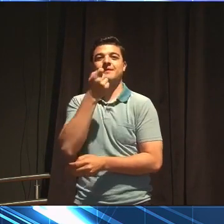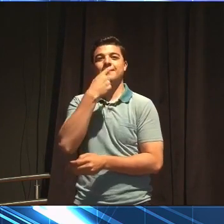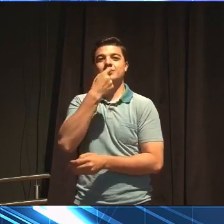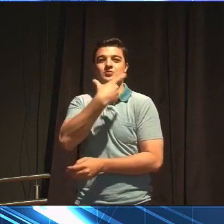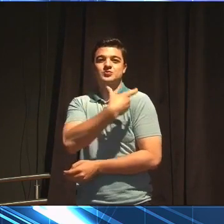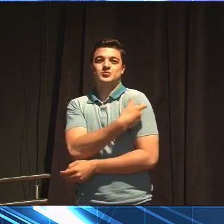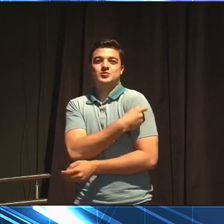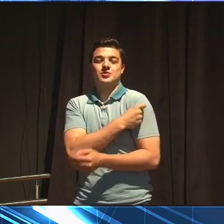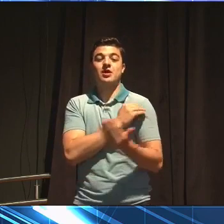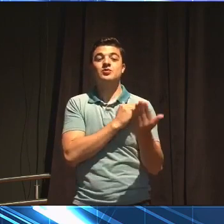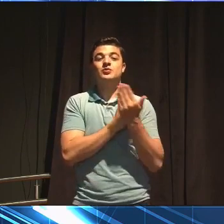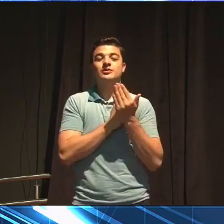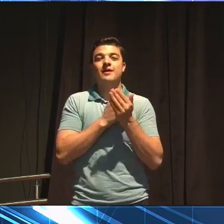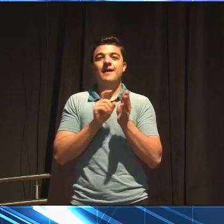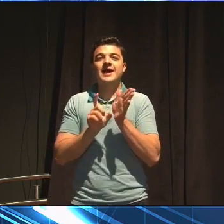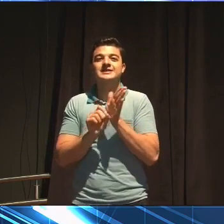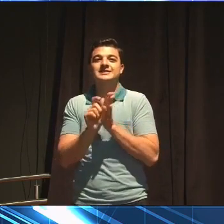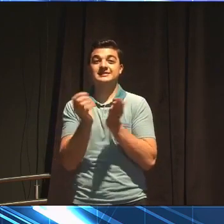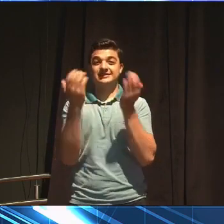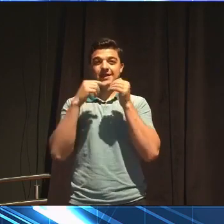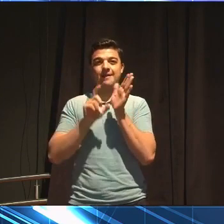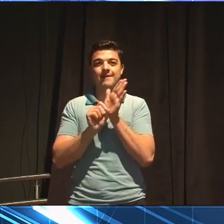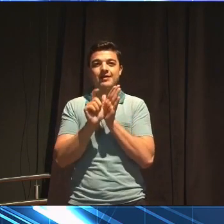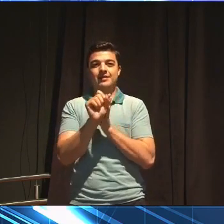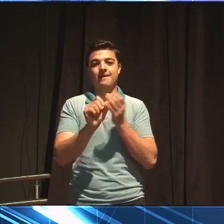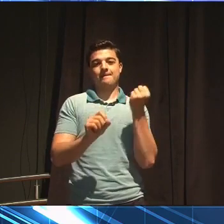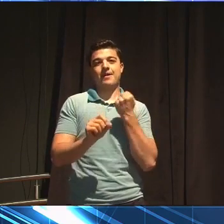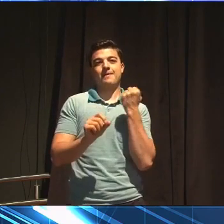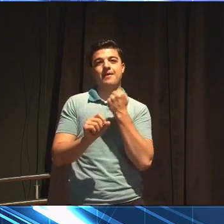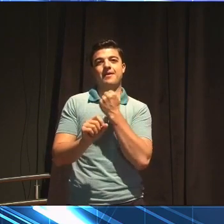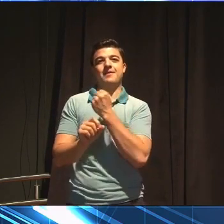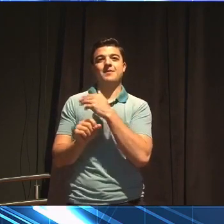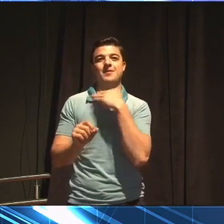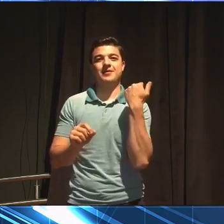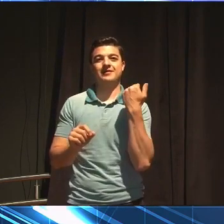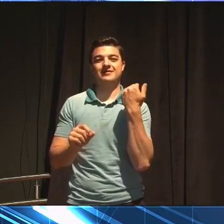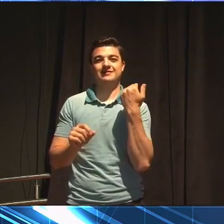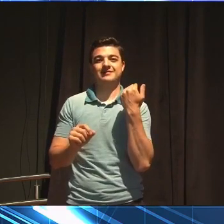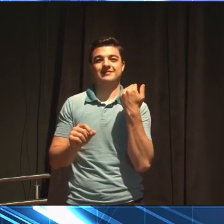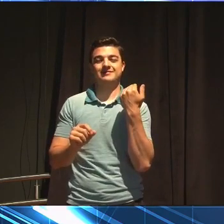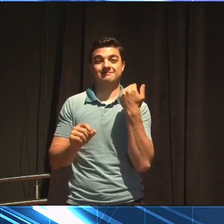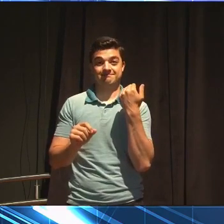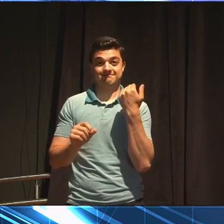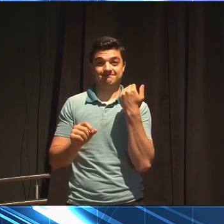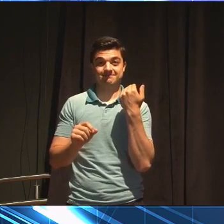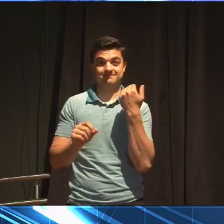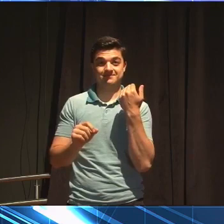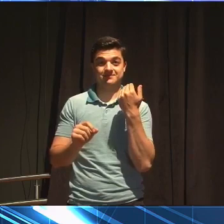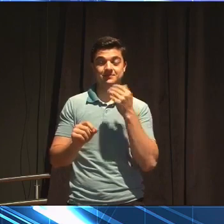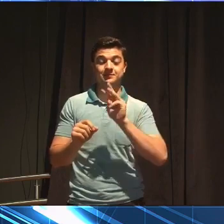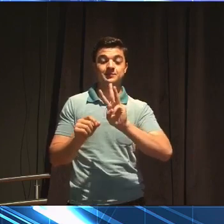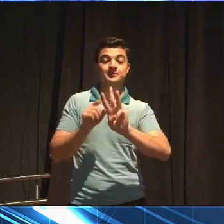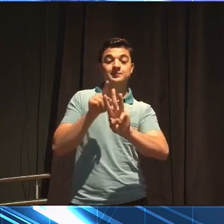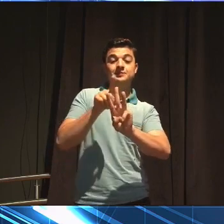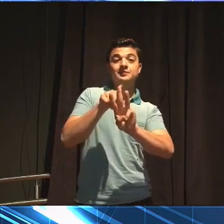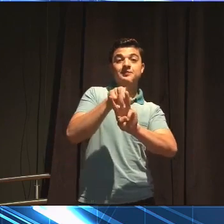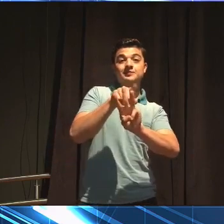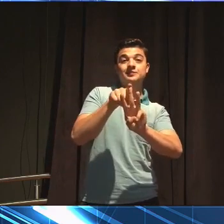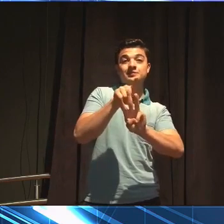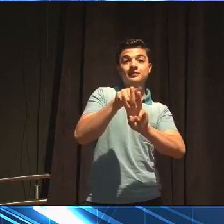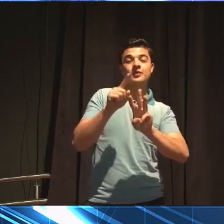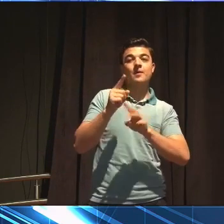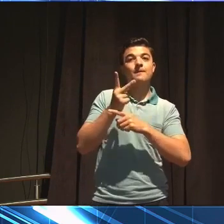estava preparado para aquela informação que ia receber. Florey, Chen estavam buscando